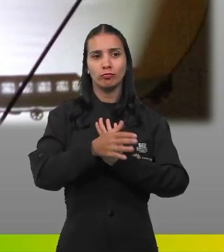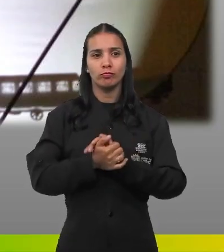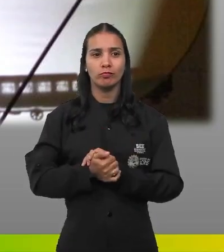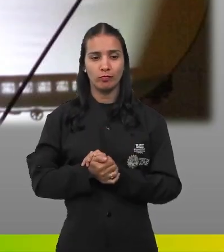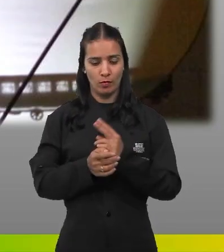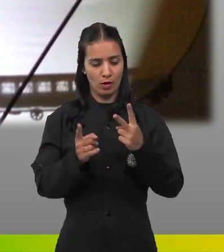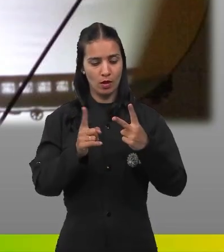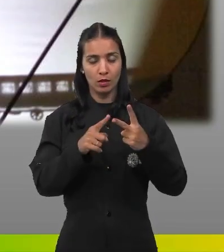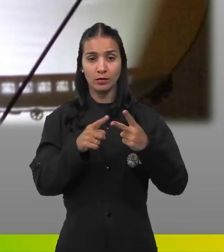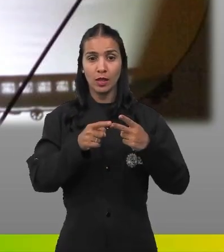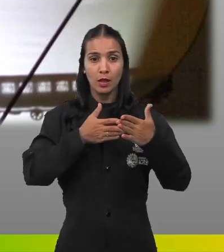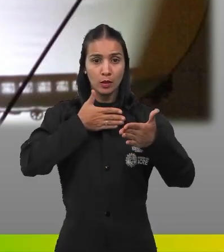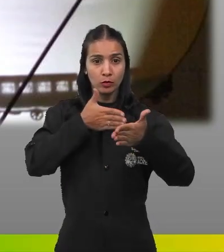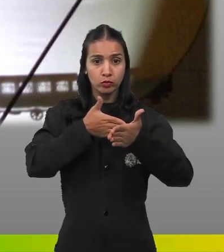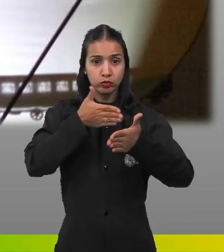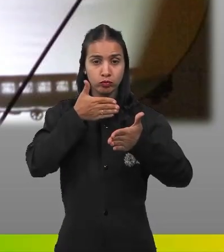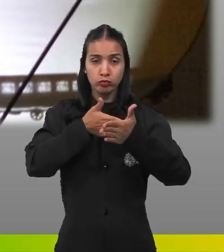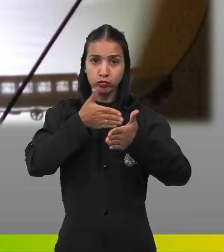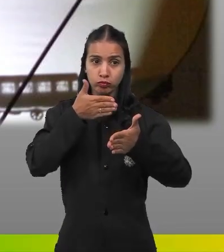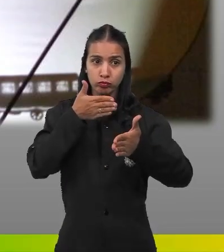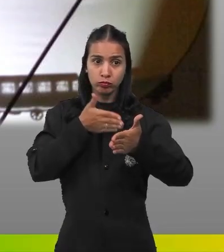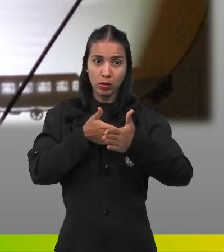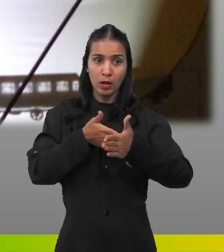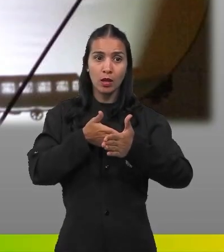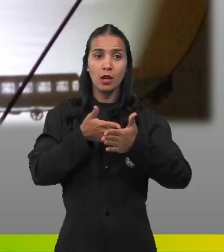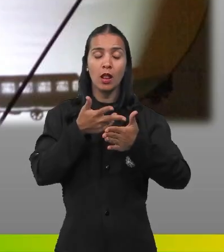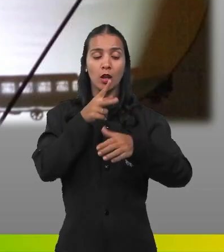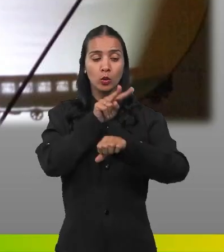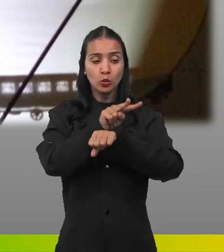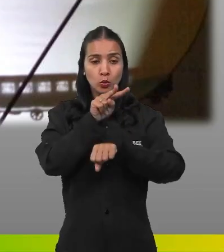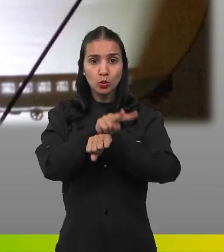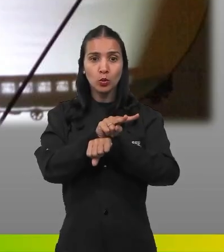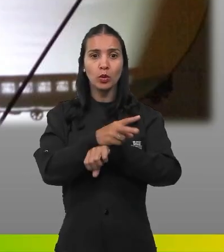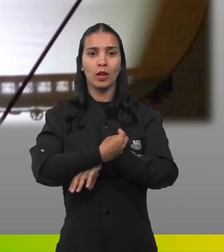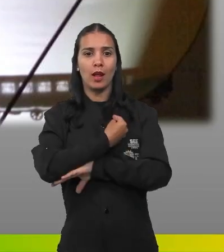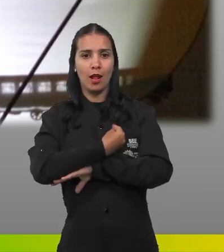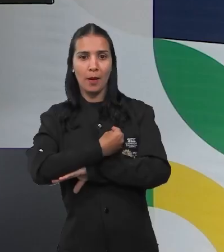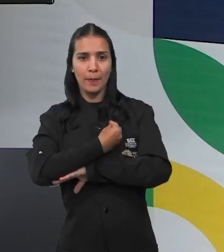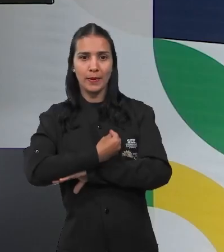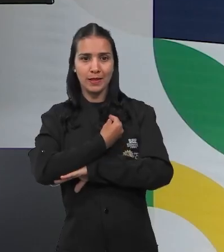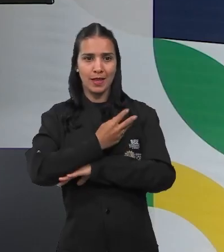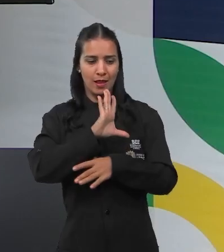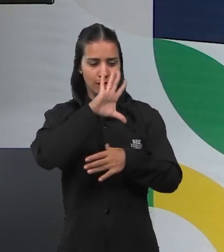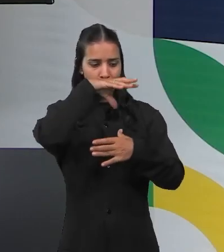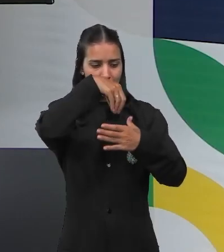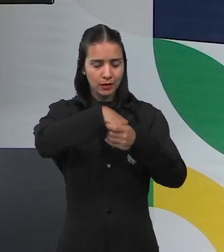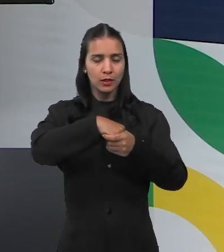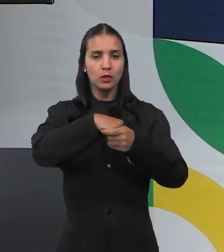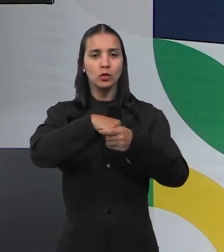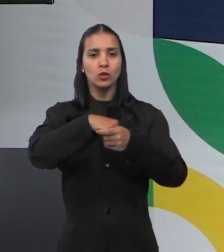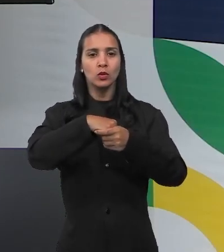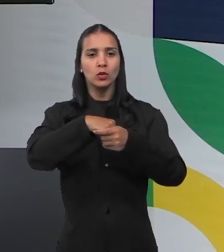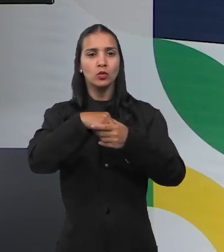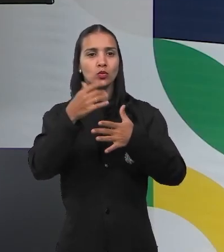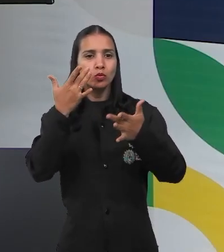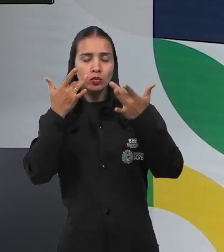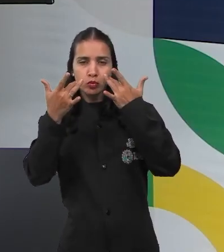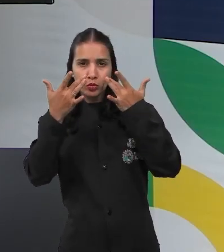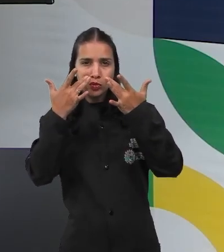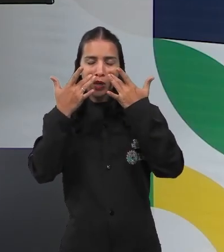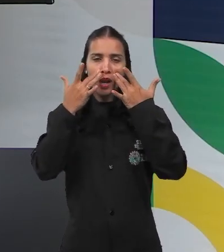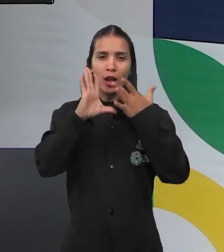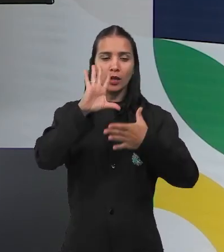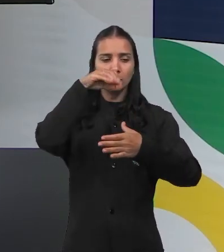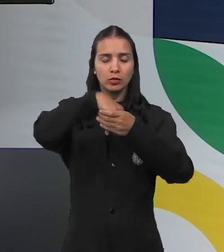na preservação da presença cênica, né? Então, a gente perde aí um pouco